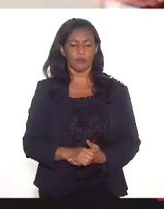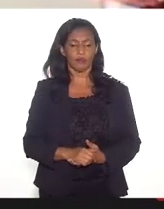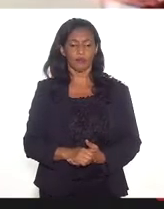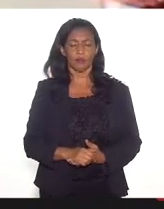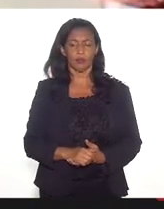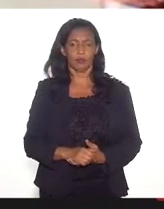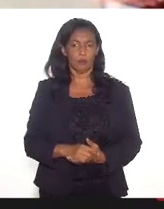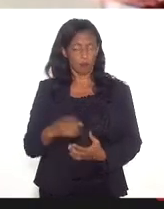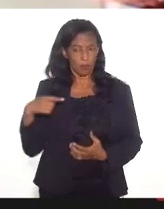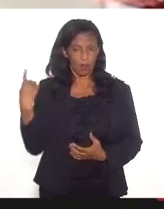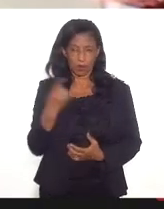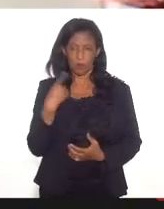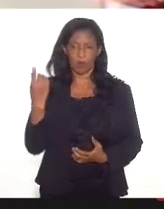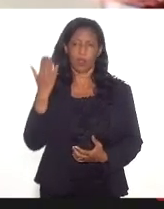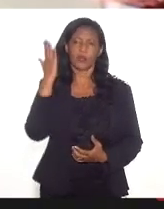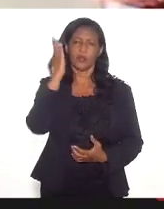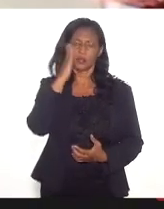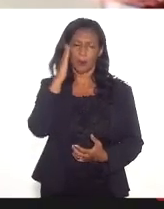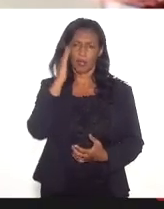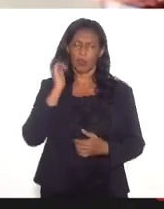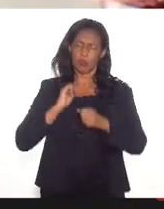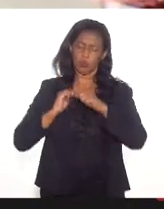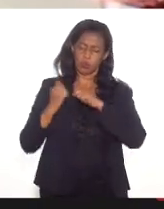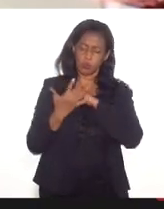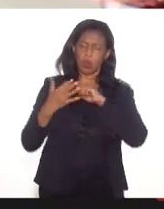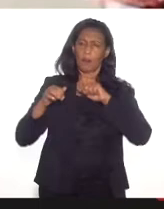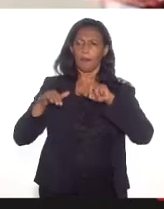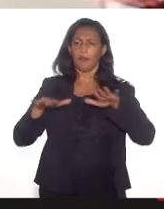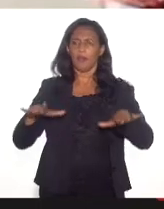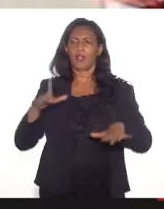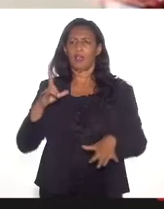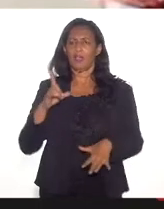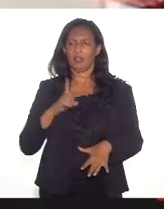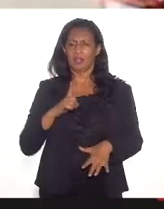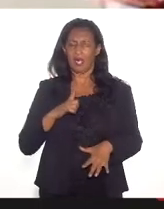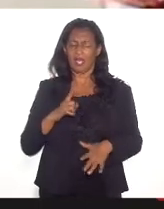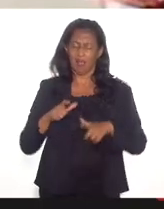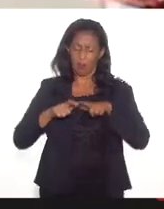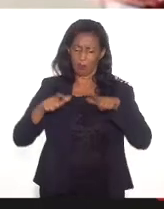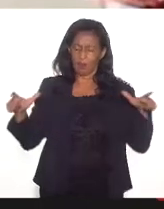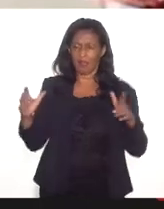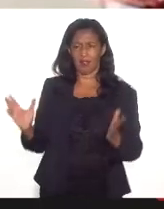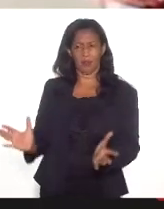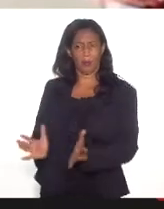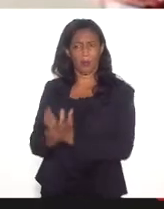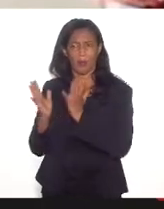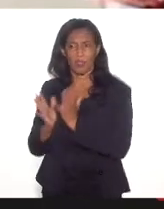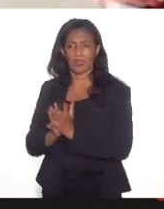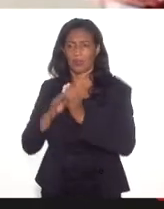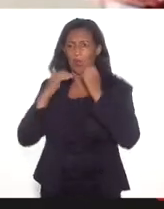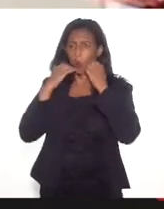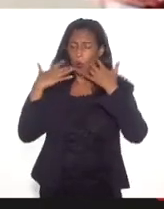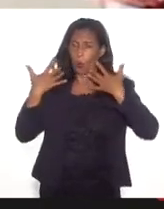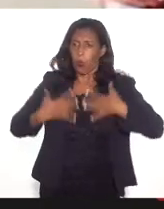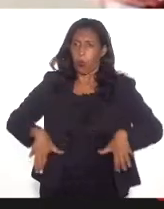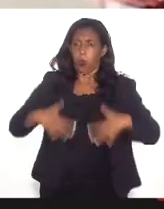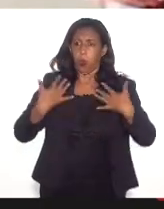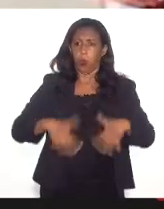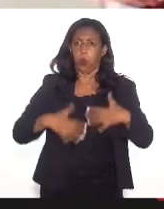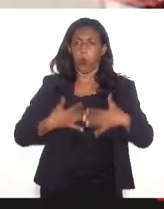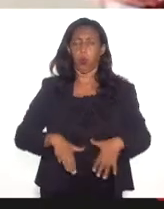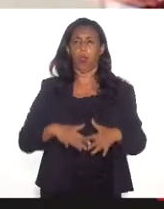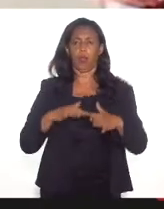sabe que essa situação toda da pandemia tem agravado ainda mais a situação de pobreza, a situação de desespero de boa parte das